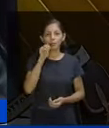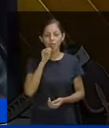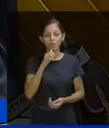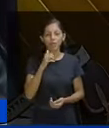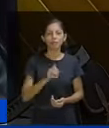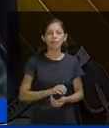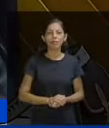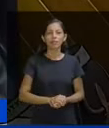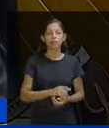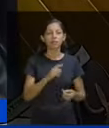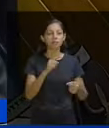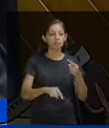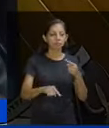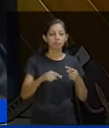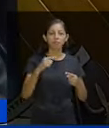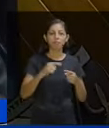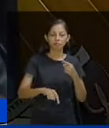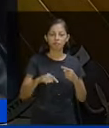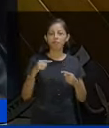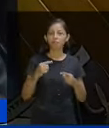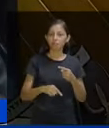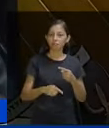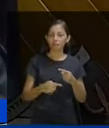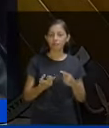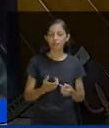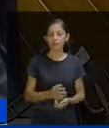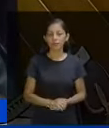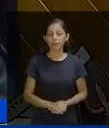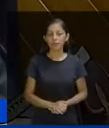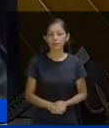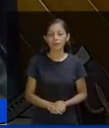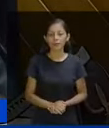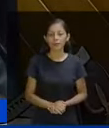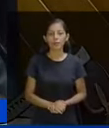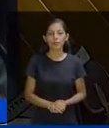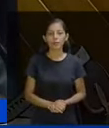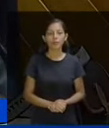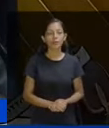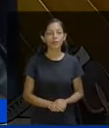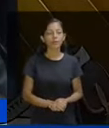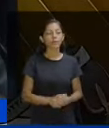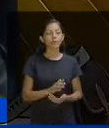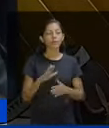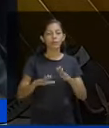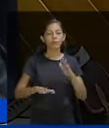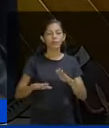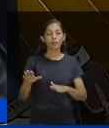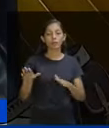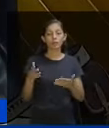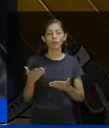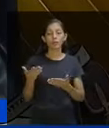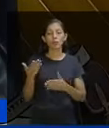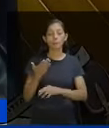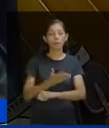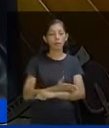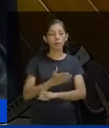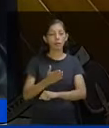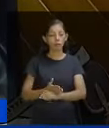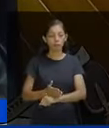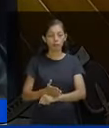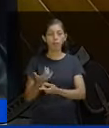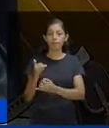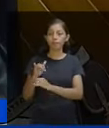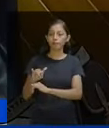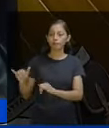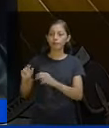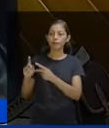quando emerge de pequenas lideranças que se formam dentro das passarelas dos bairros periféricos, nos ouvidos das pessoas que